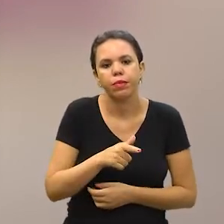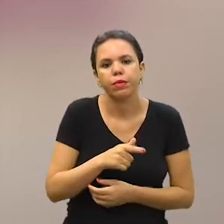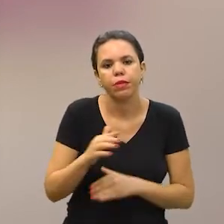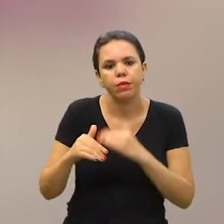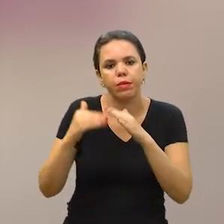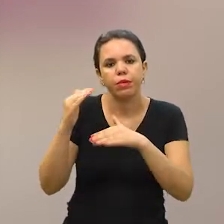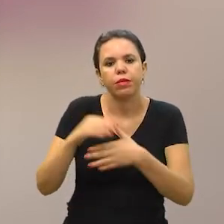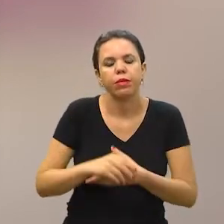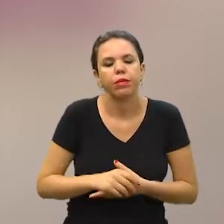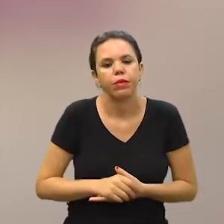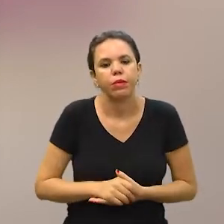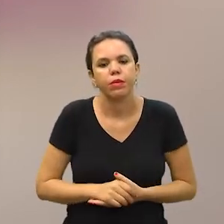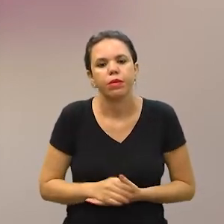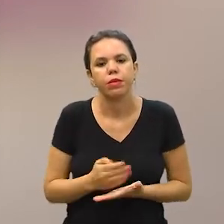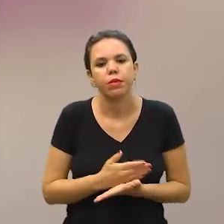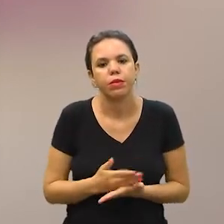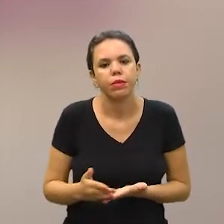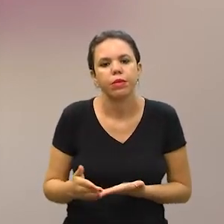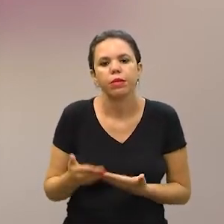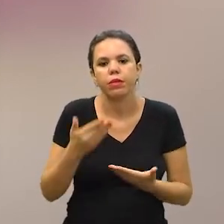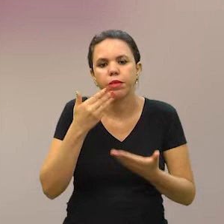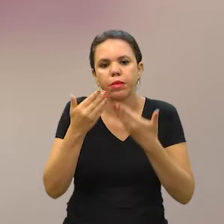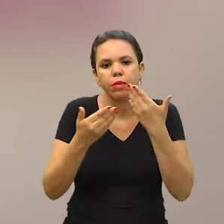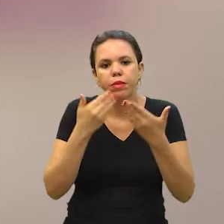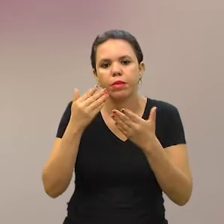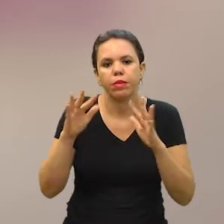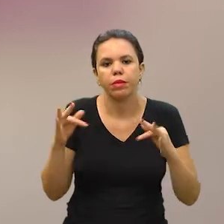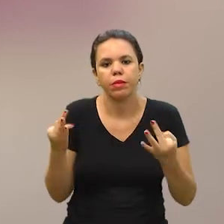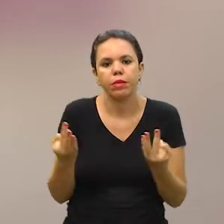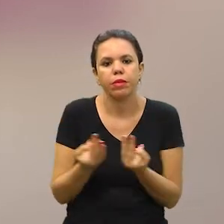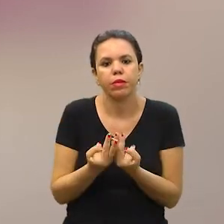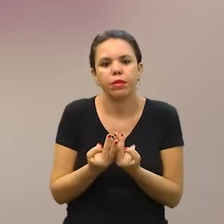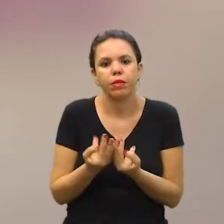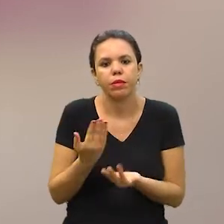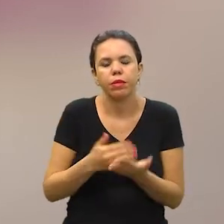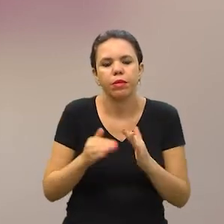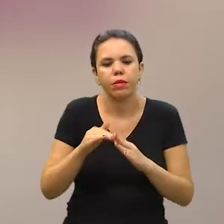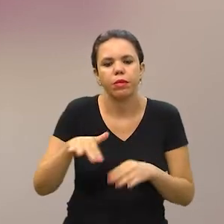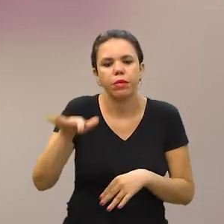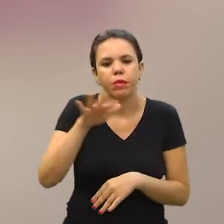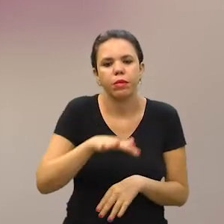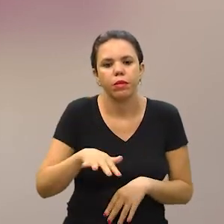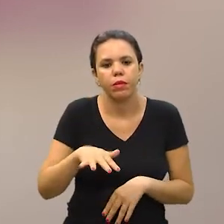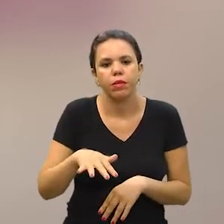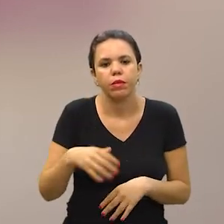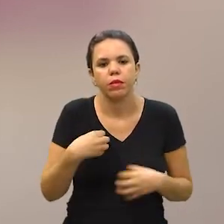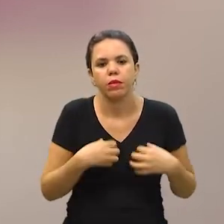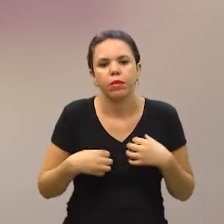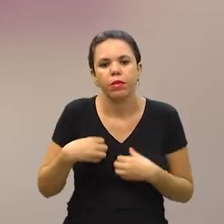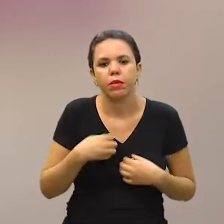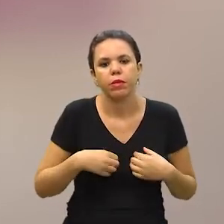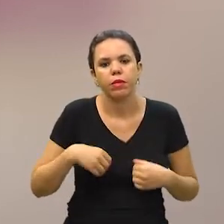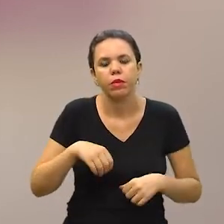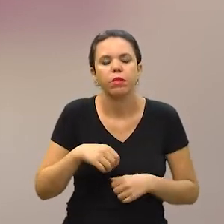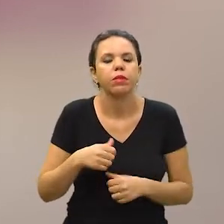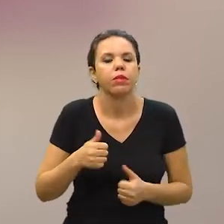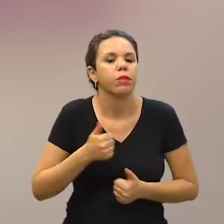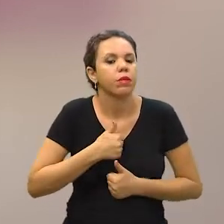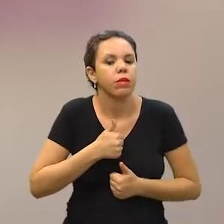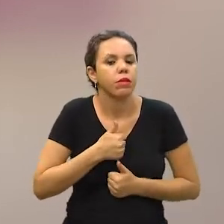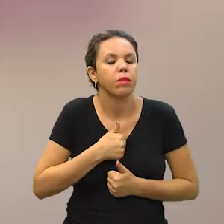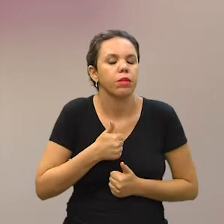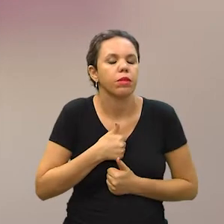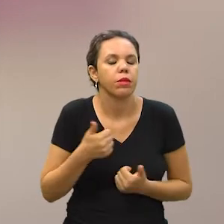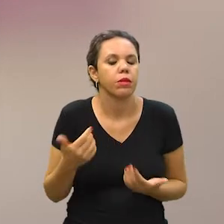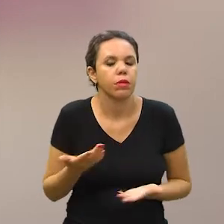conseguem ir se desenvolvendo começam a receber elogios dos pais, elogios da escola, e o quanto que isso mexe com a autoestima dela,